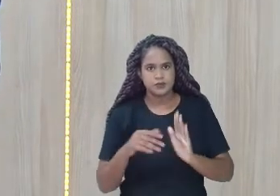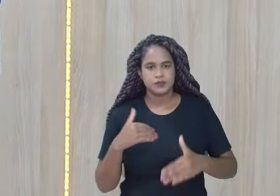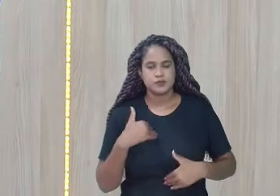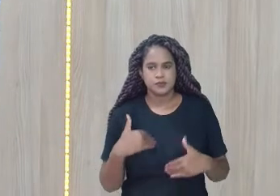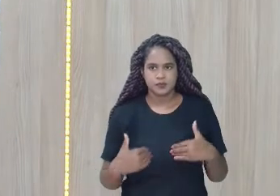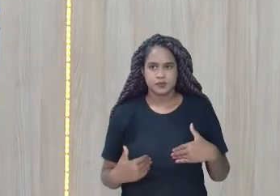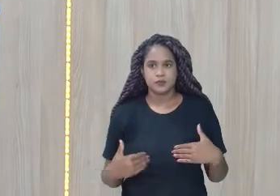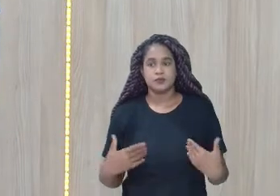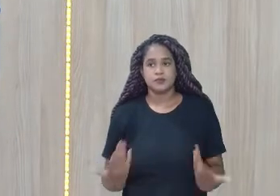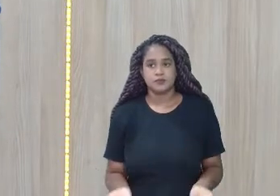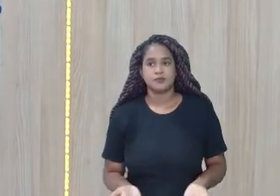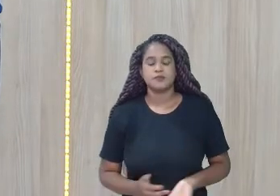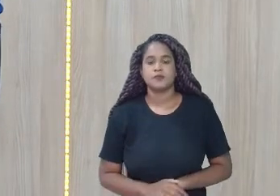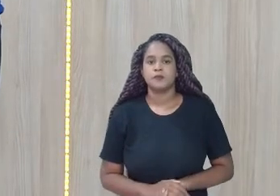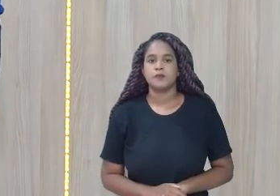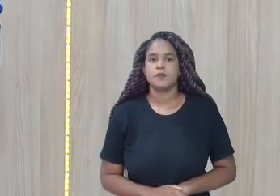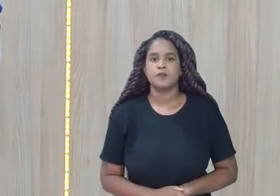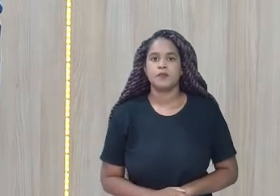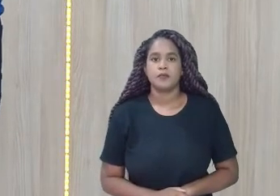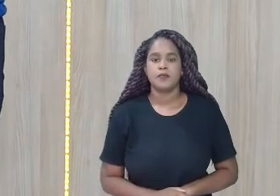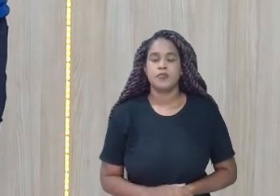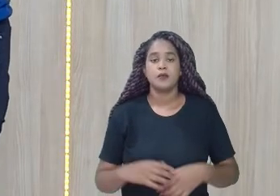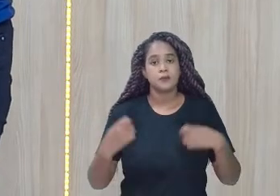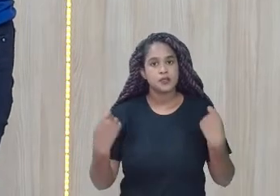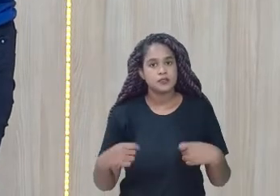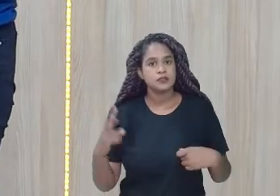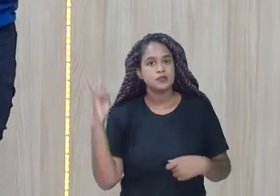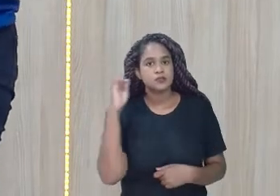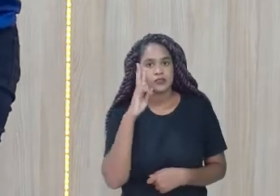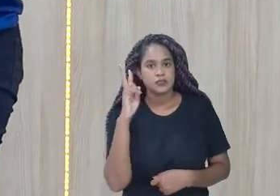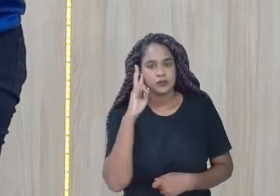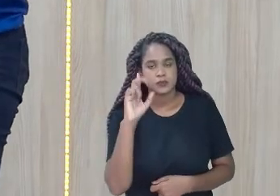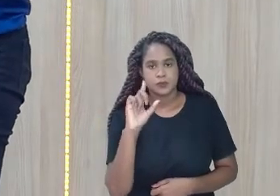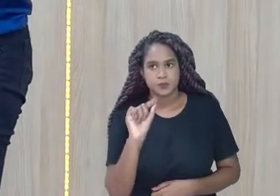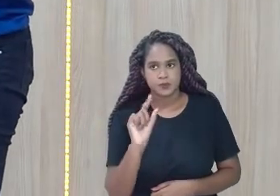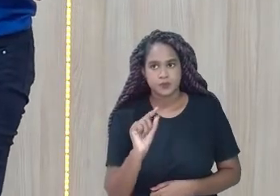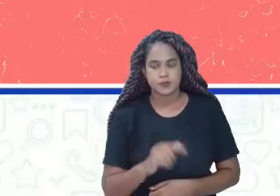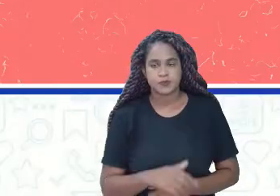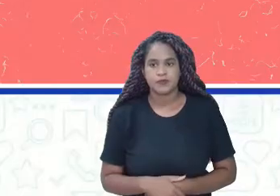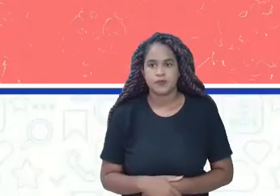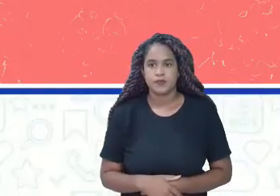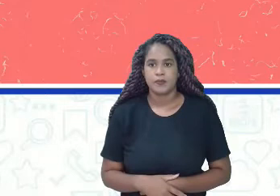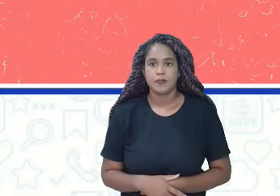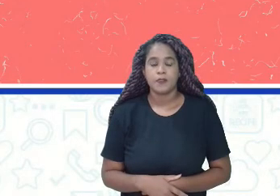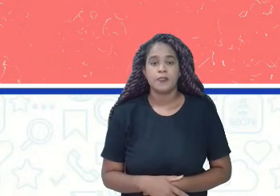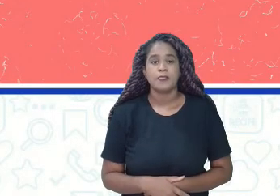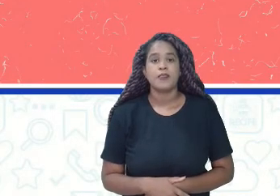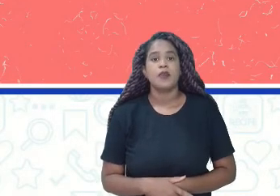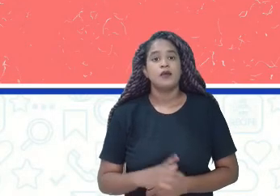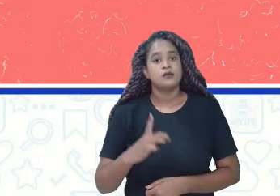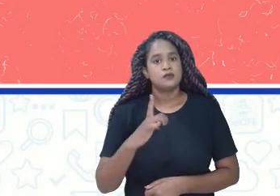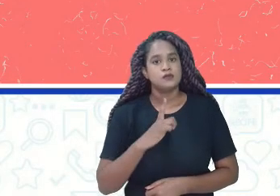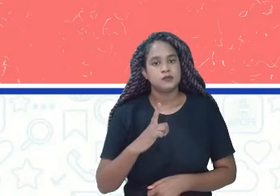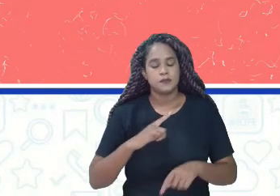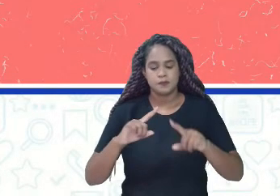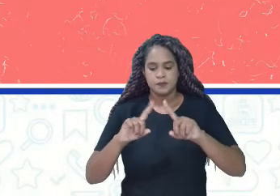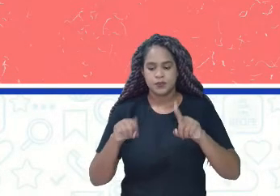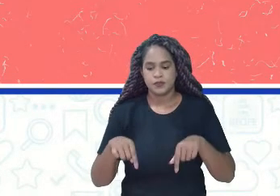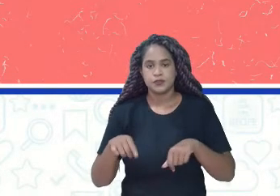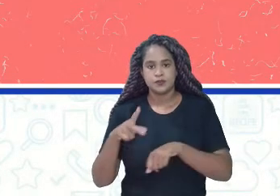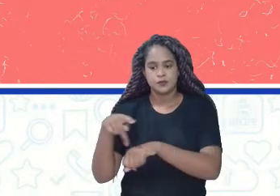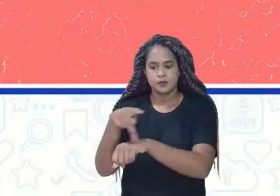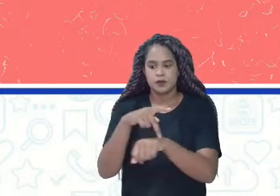contraíram. Agora, vale destacar aqui, que de acordo com o Programa das Nações Unidas, que tem